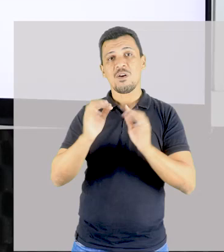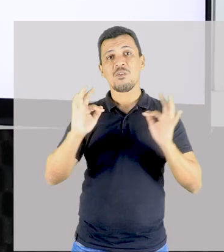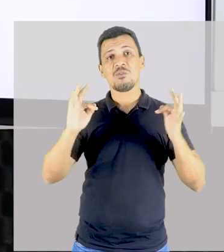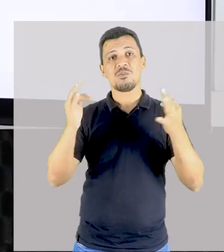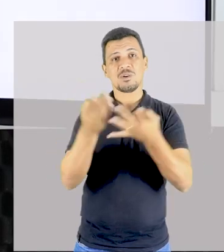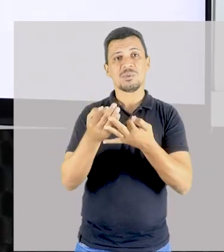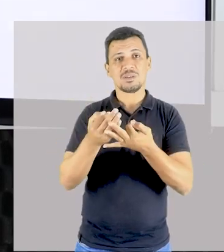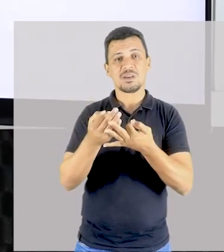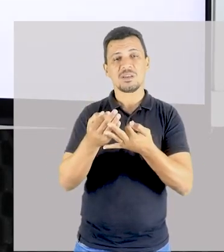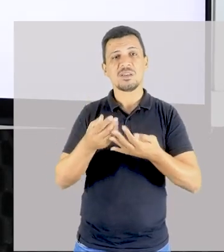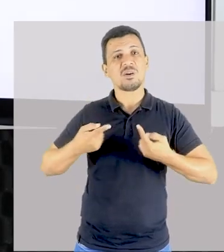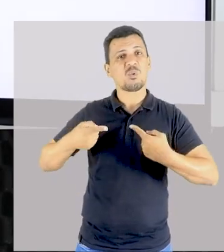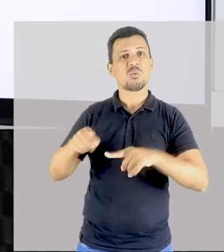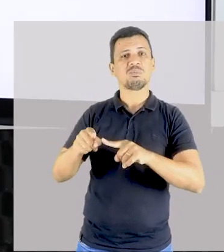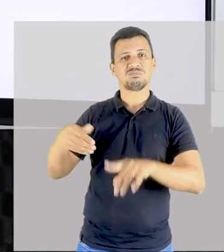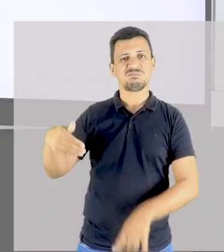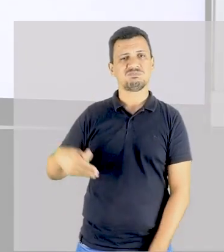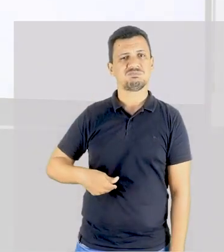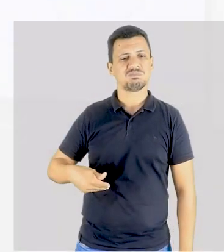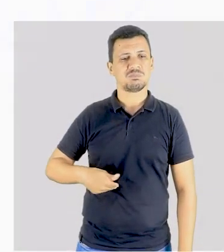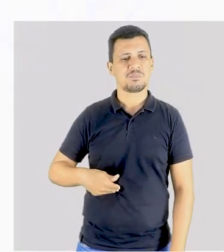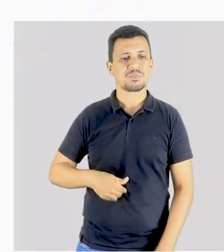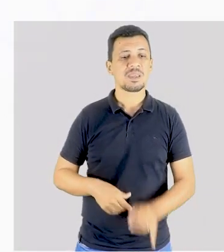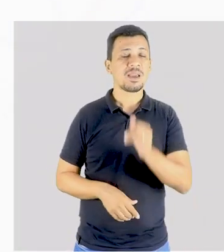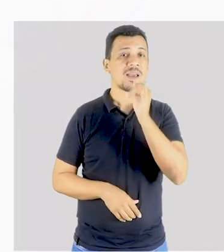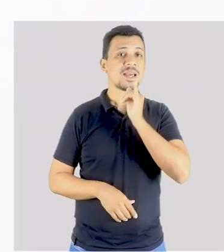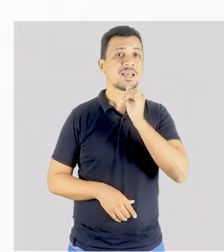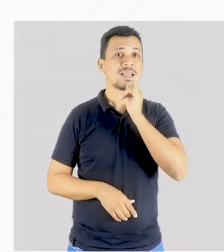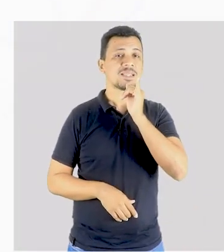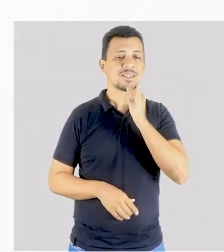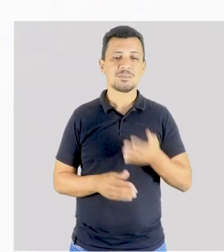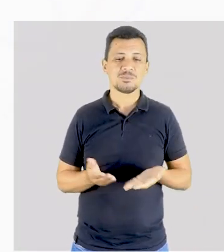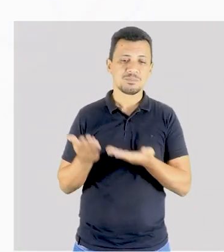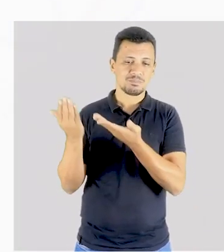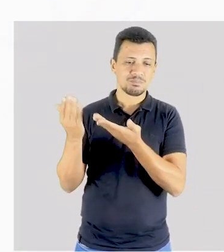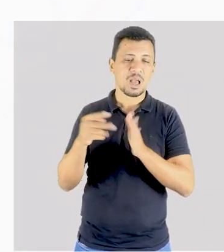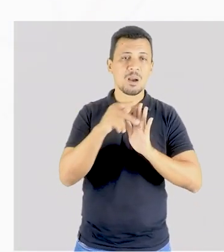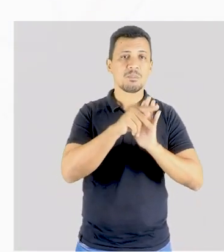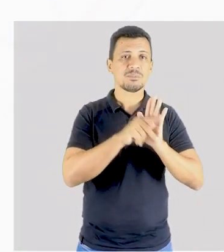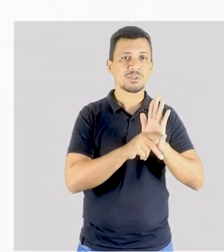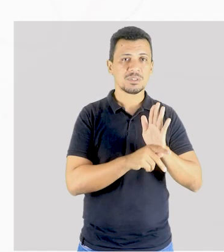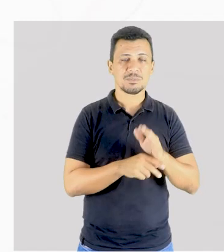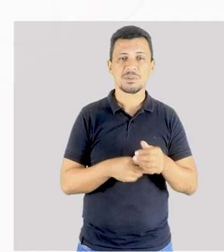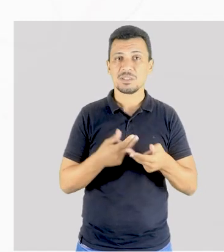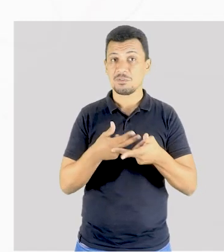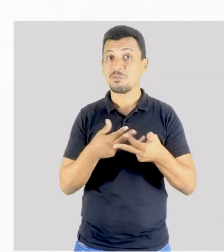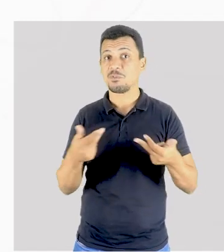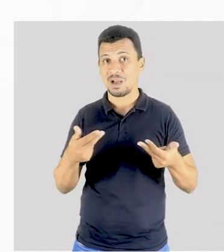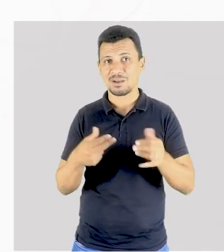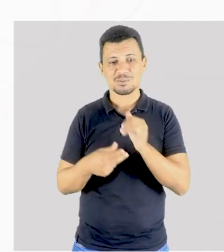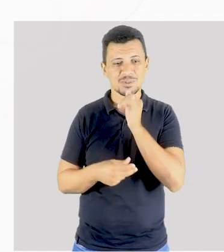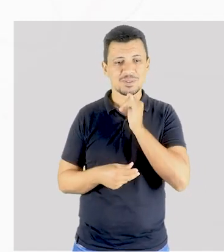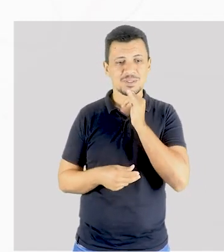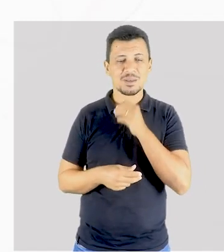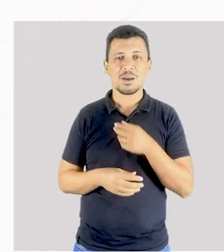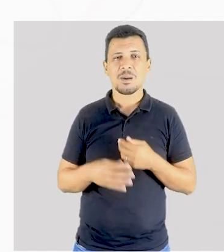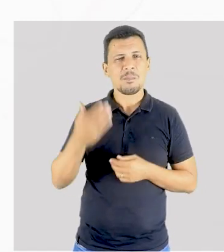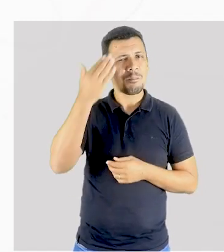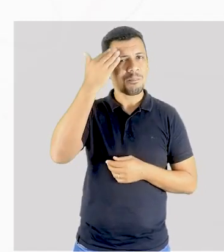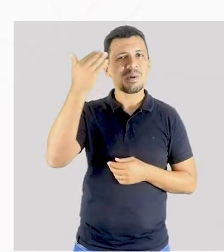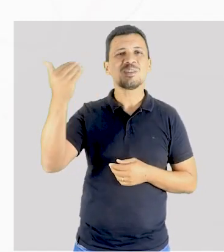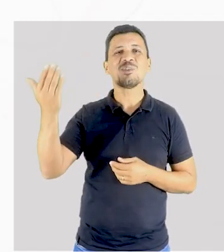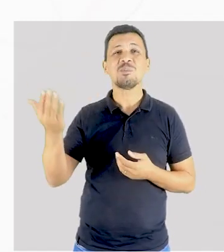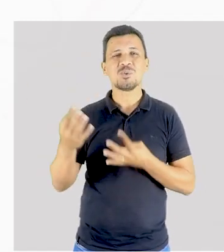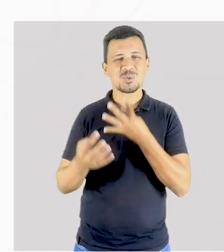à fome exemplos de program de assistência social no Brasil aí tem vários né o mais conhecido